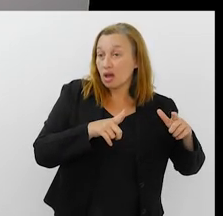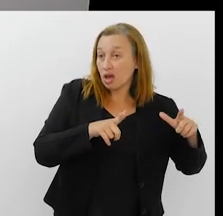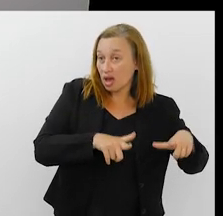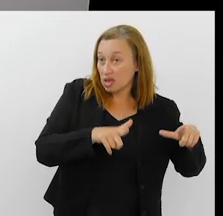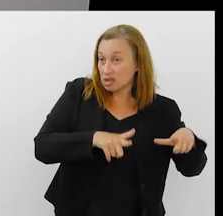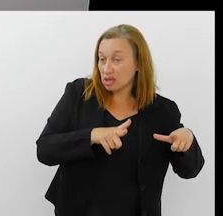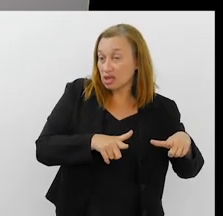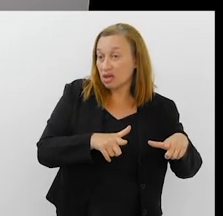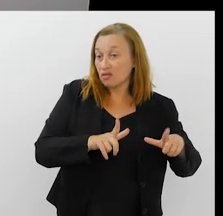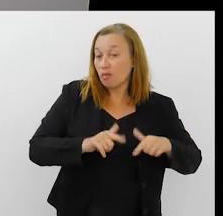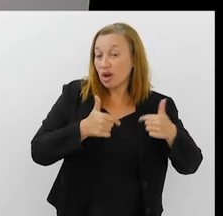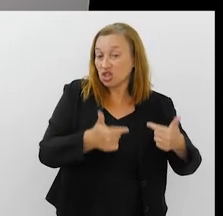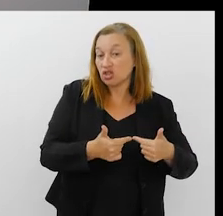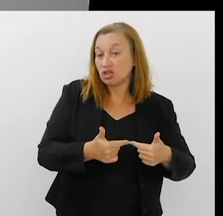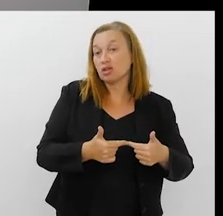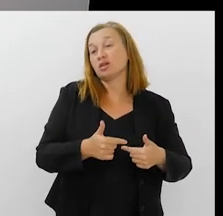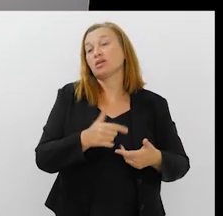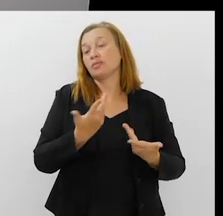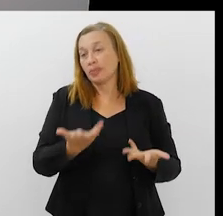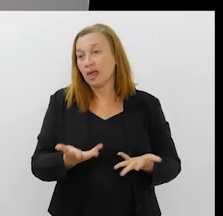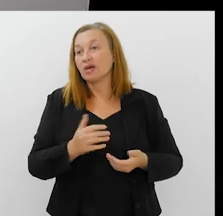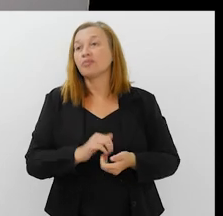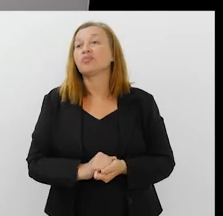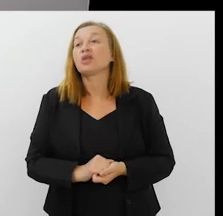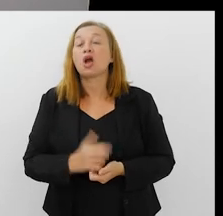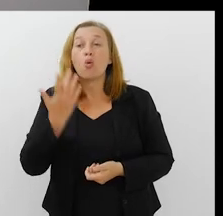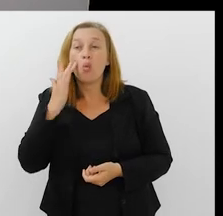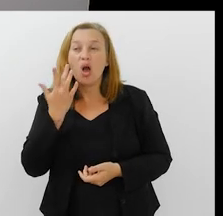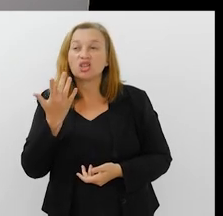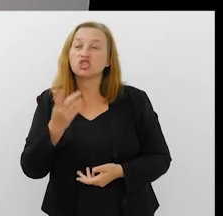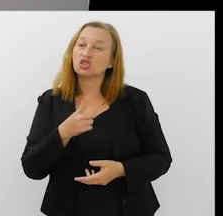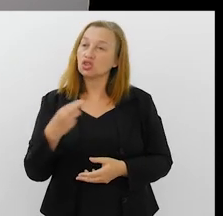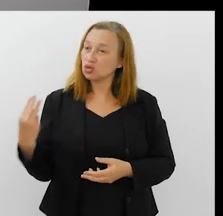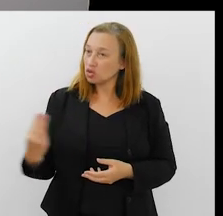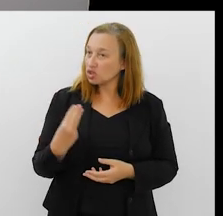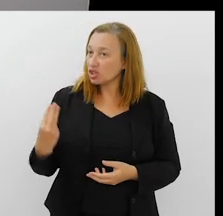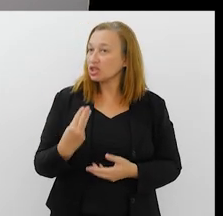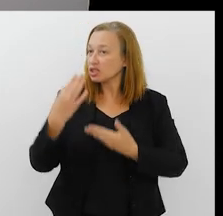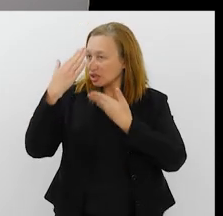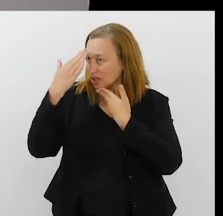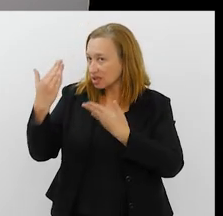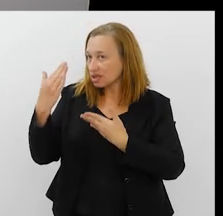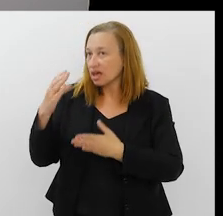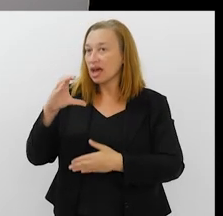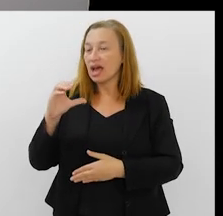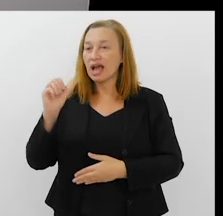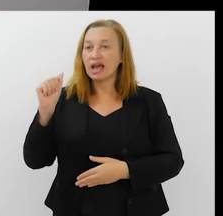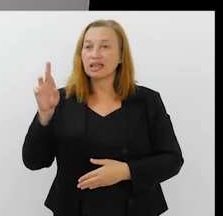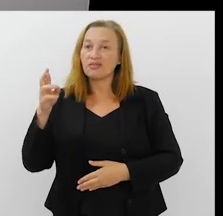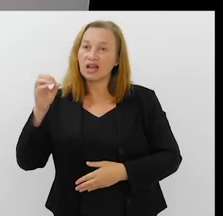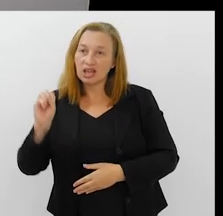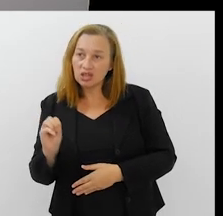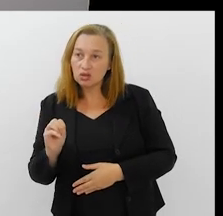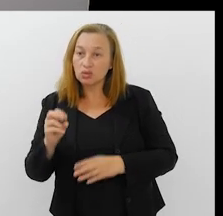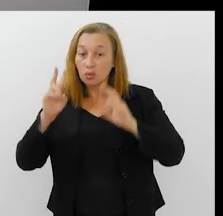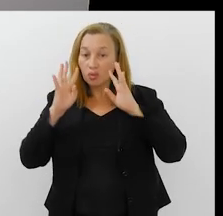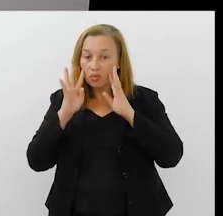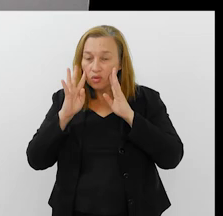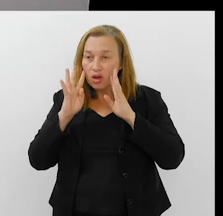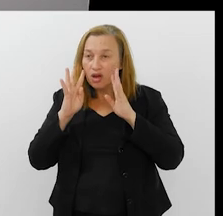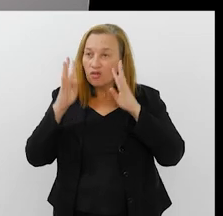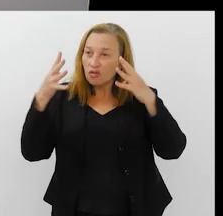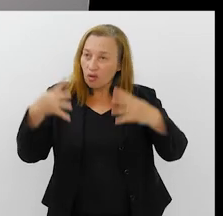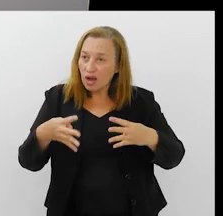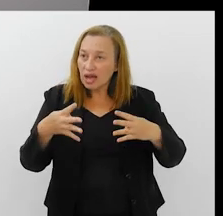esse, e vamos por aqui, vamos por aqui. É. E eu acho que isso, nós três, graças a Deus, somos carnavalescos